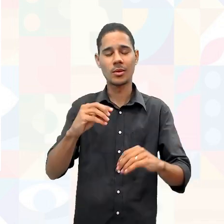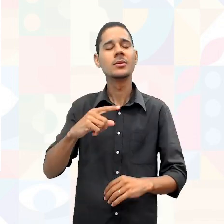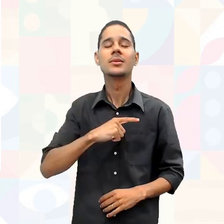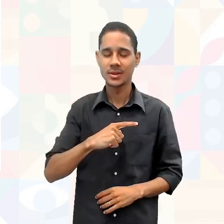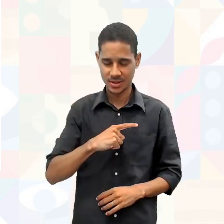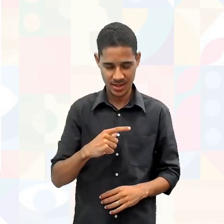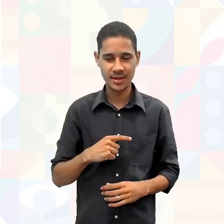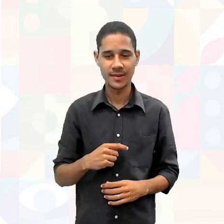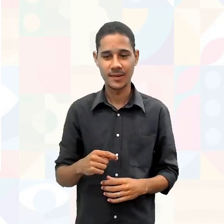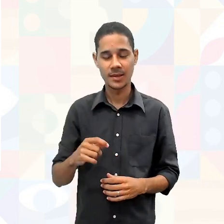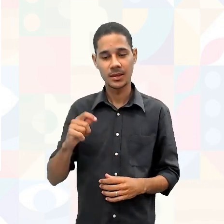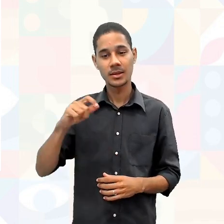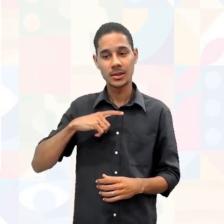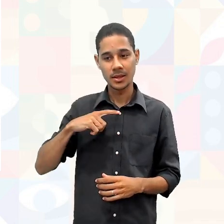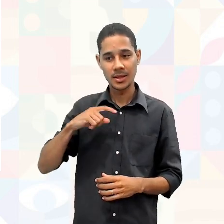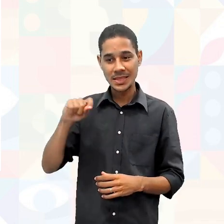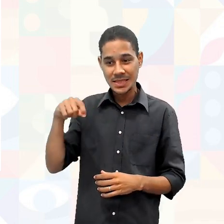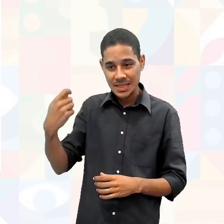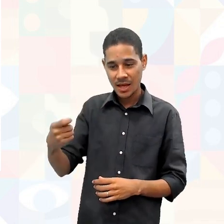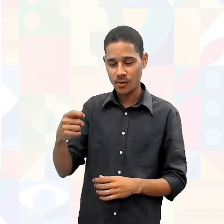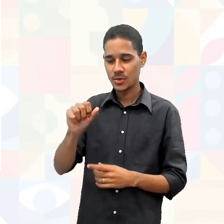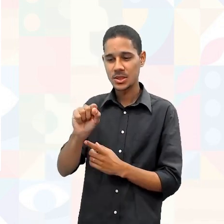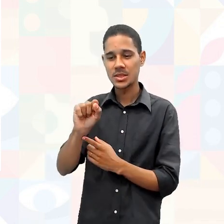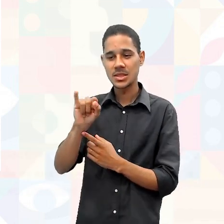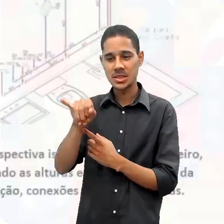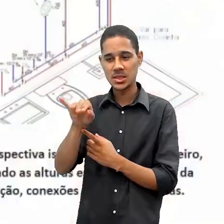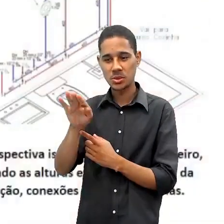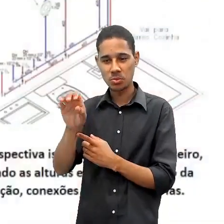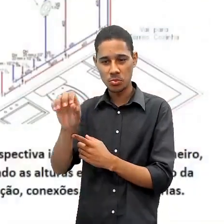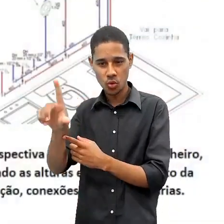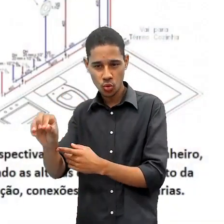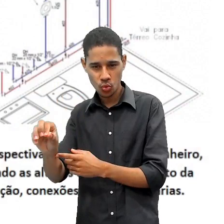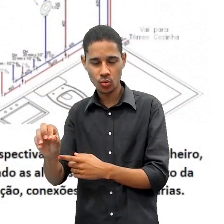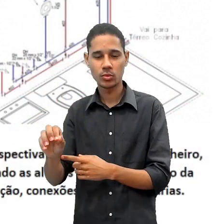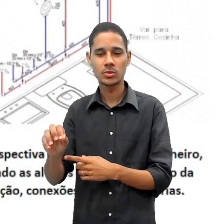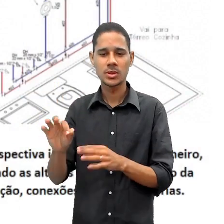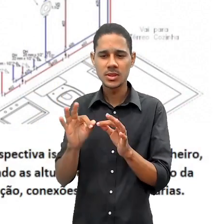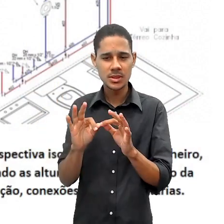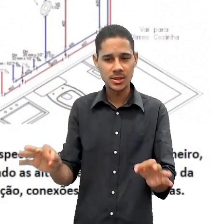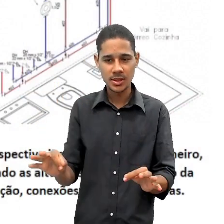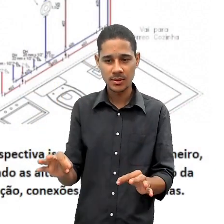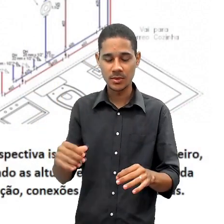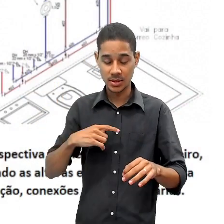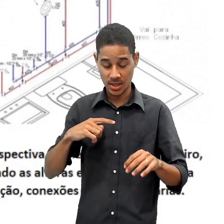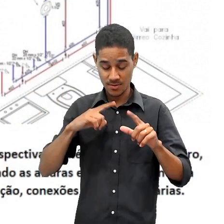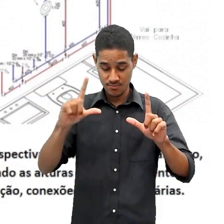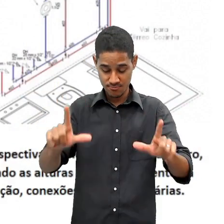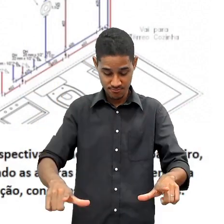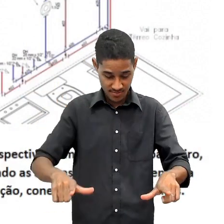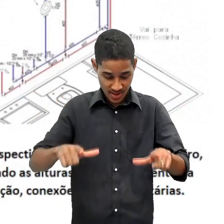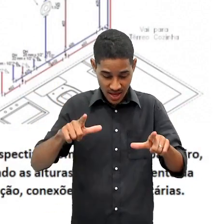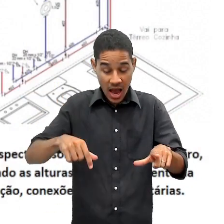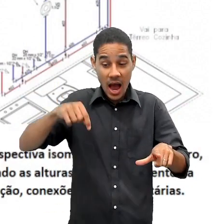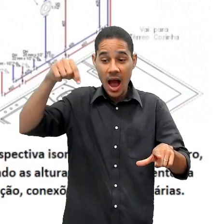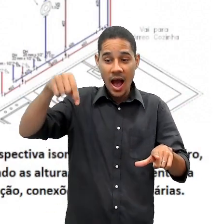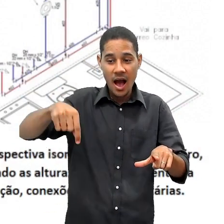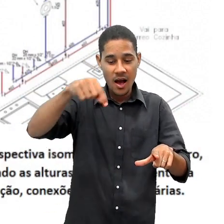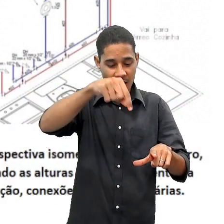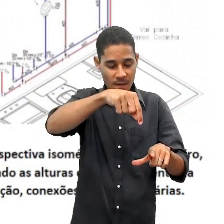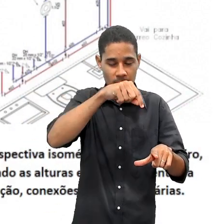a simbologia, né, que é simplificada. Você tem em planta, geralmente, a definição de onde ficam os